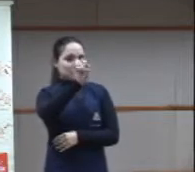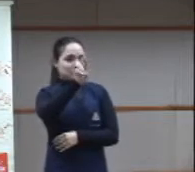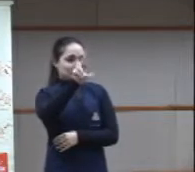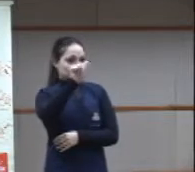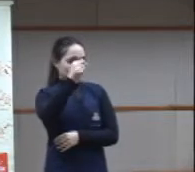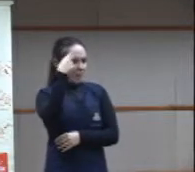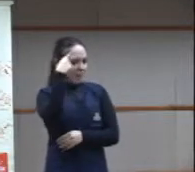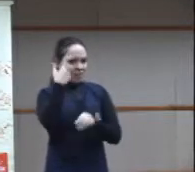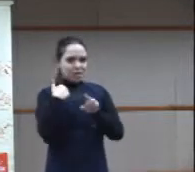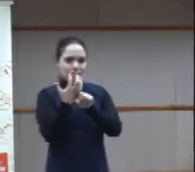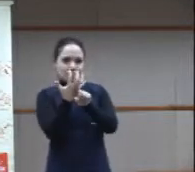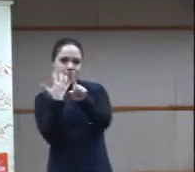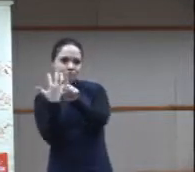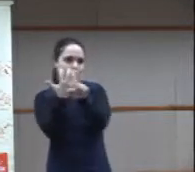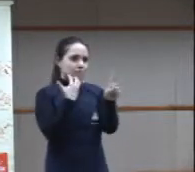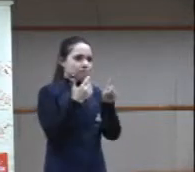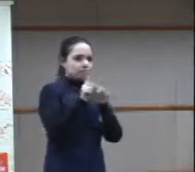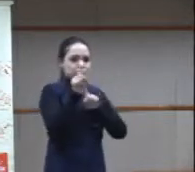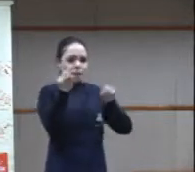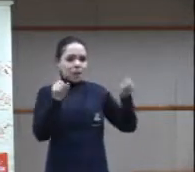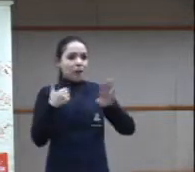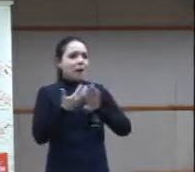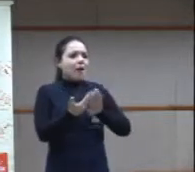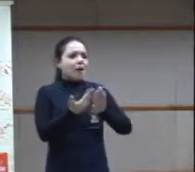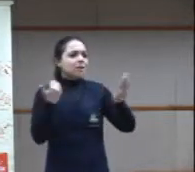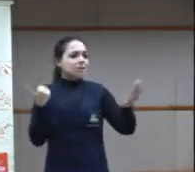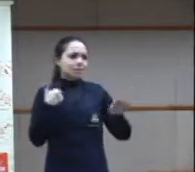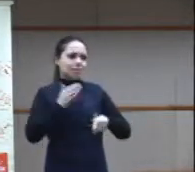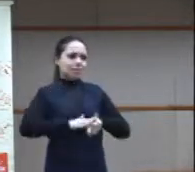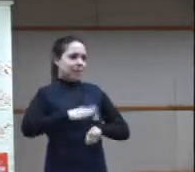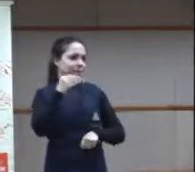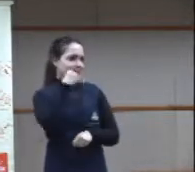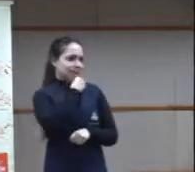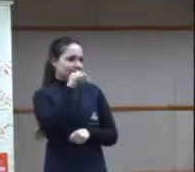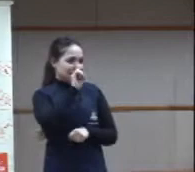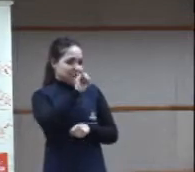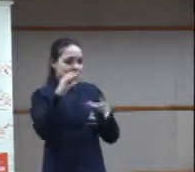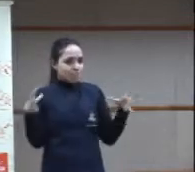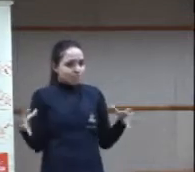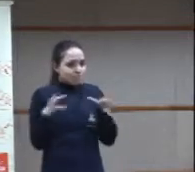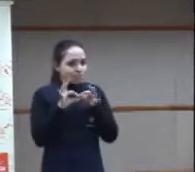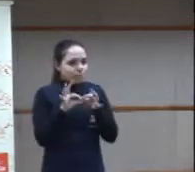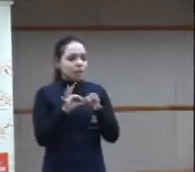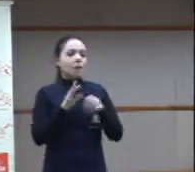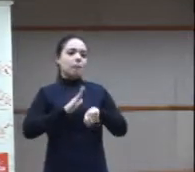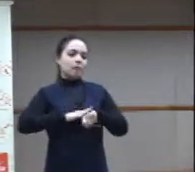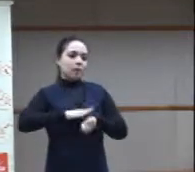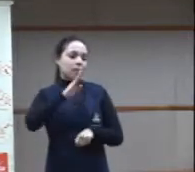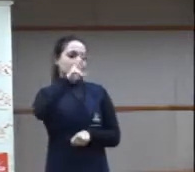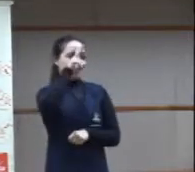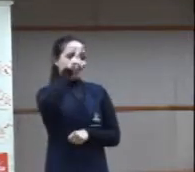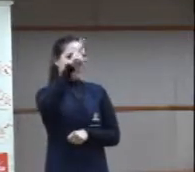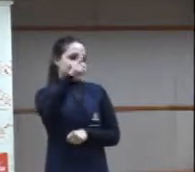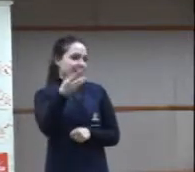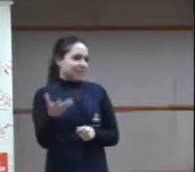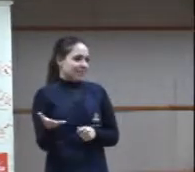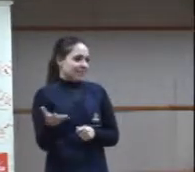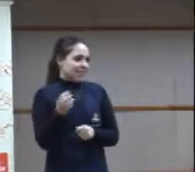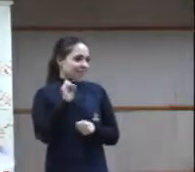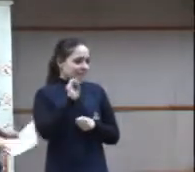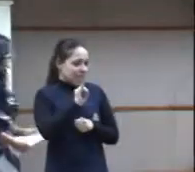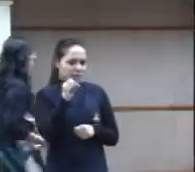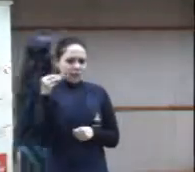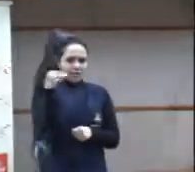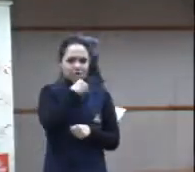nos enfraqueceremos. Quanto mais separarmos bandeiras, mais fracos ficaremos. E